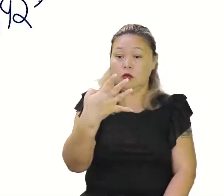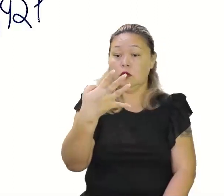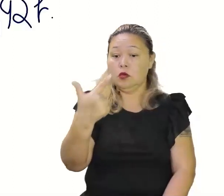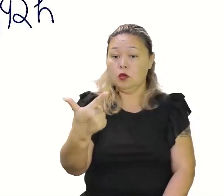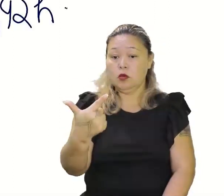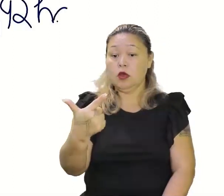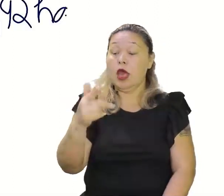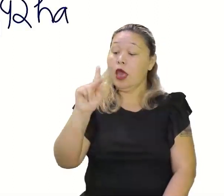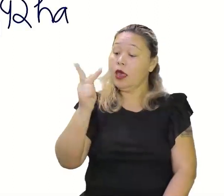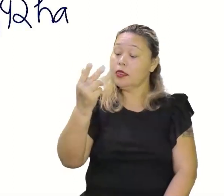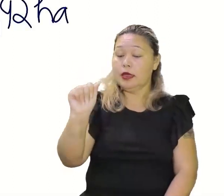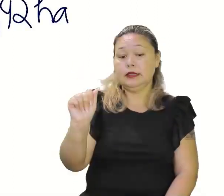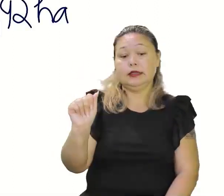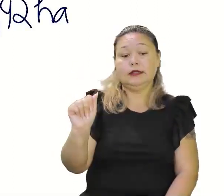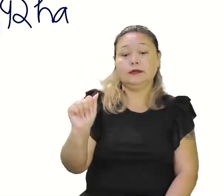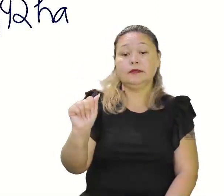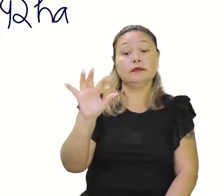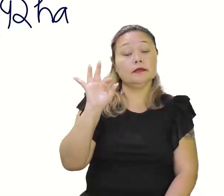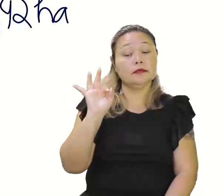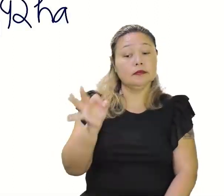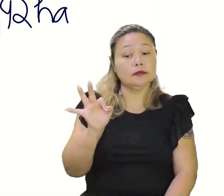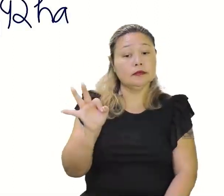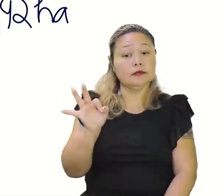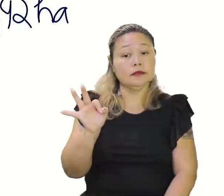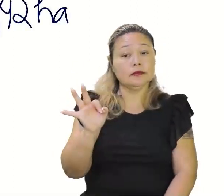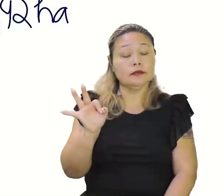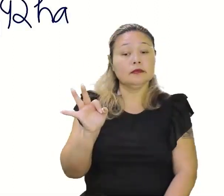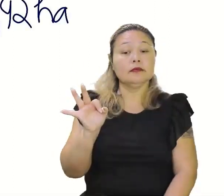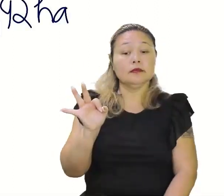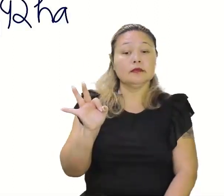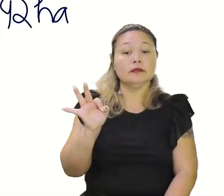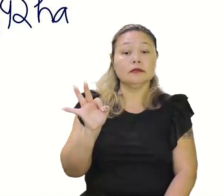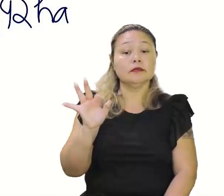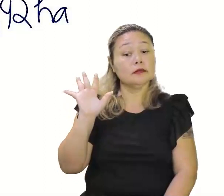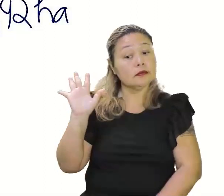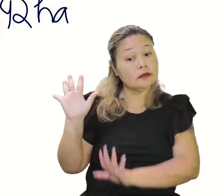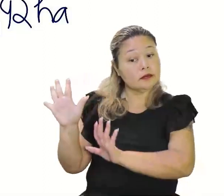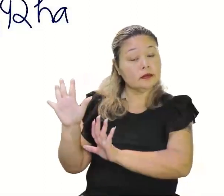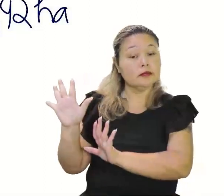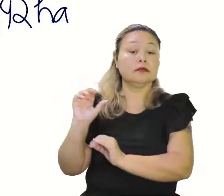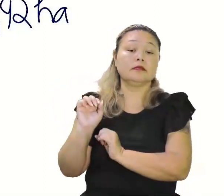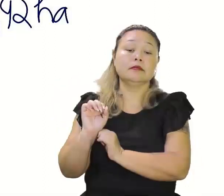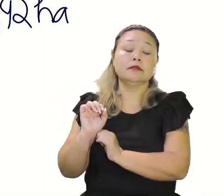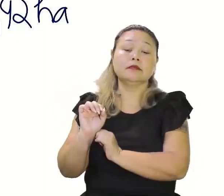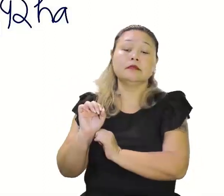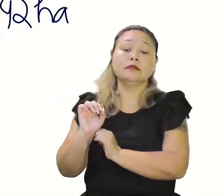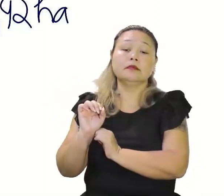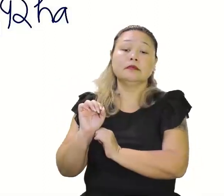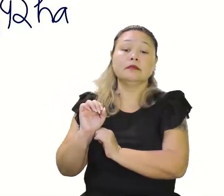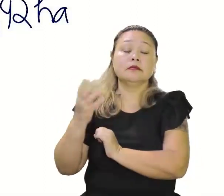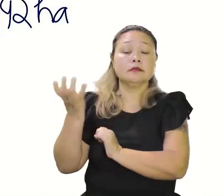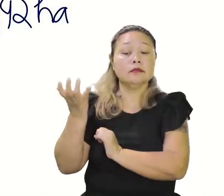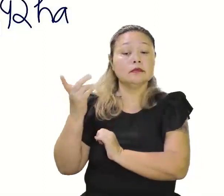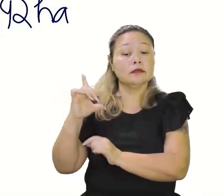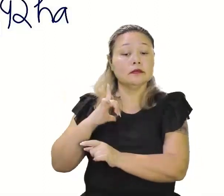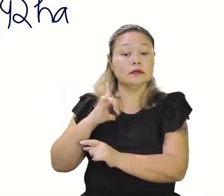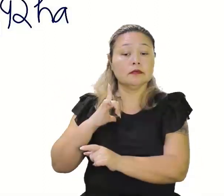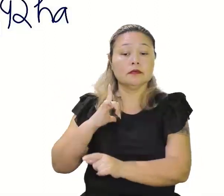2,42 hectares, certo? Isso. Né? Temos que deixar aqui o espaço. E agora eu tenho